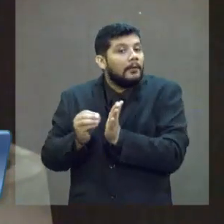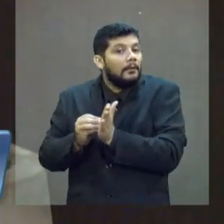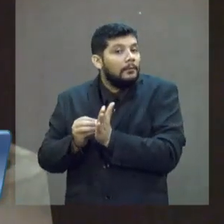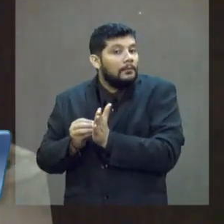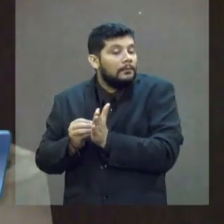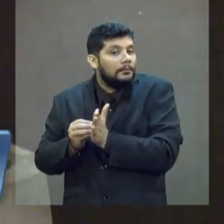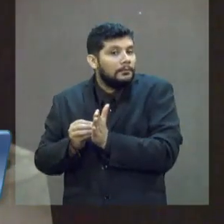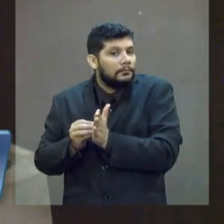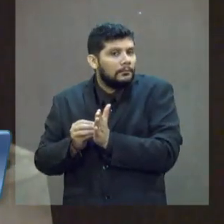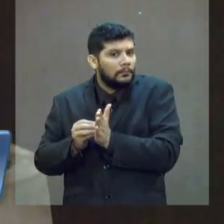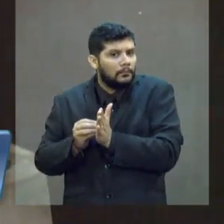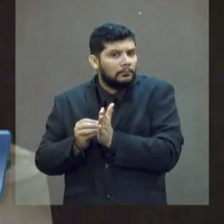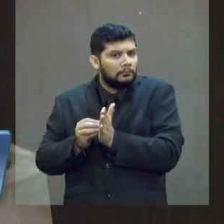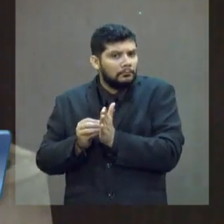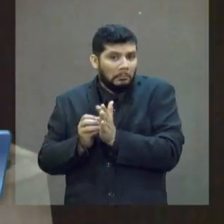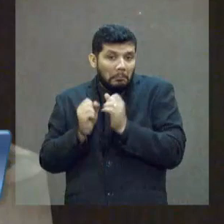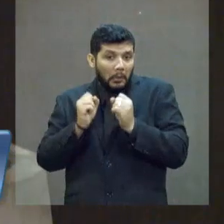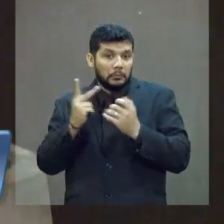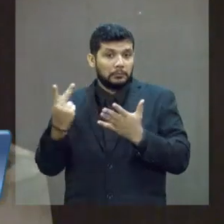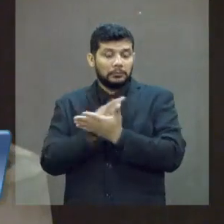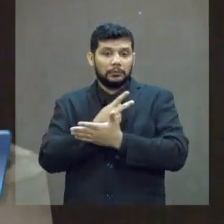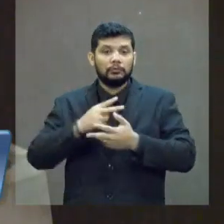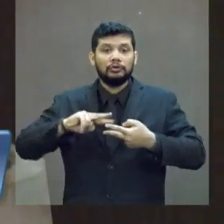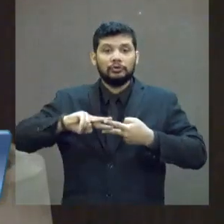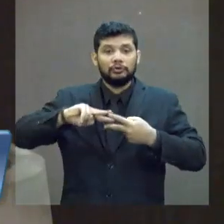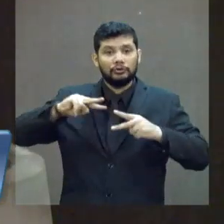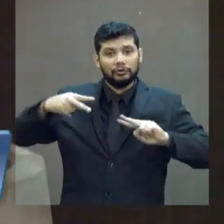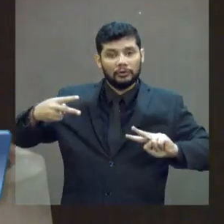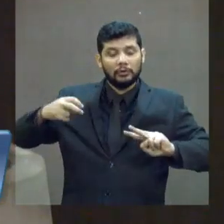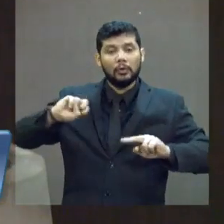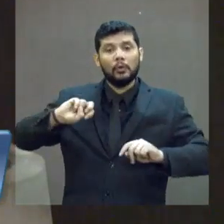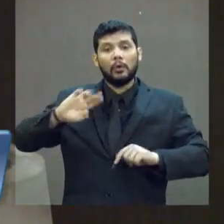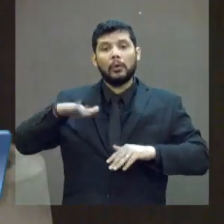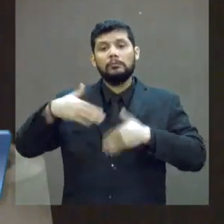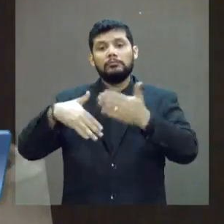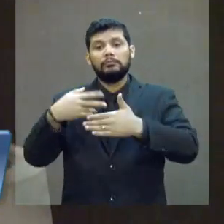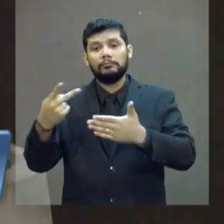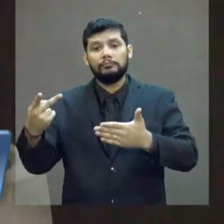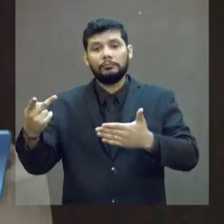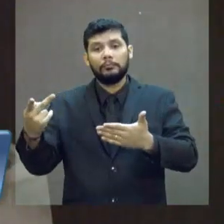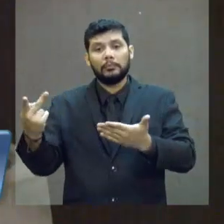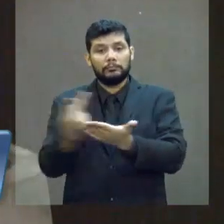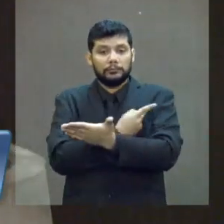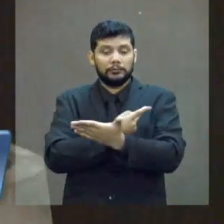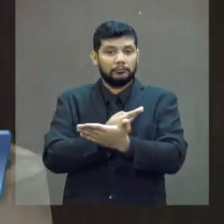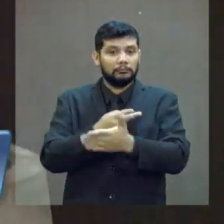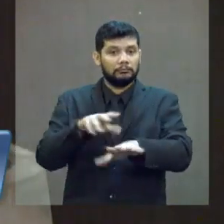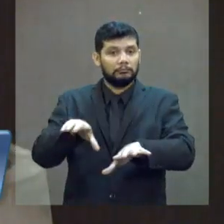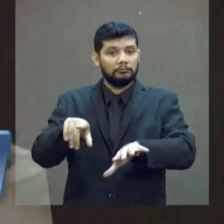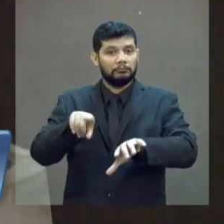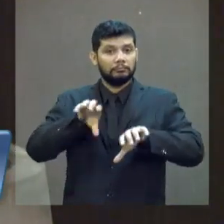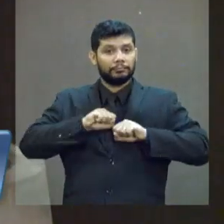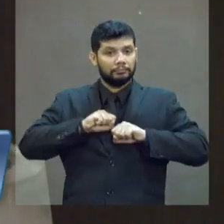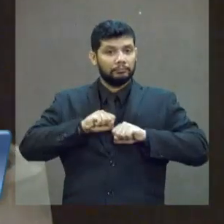sido genética ou adquirida, seja por doença, seja